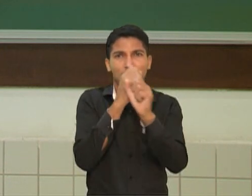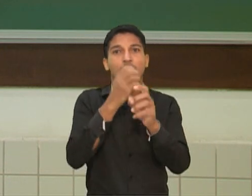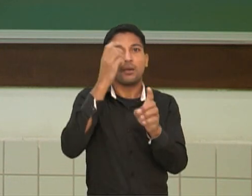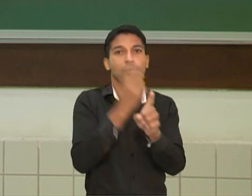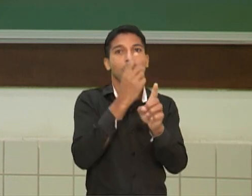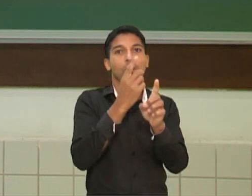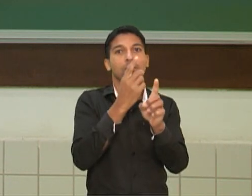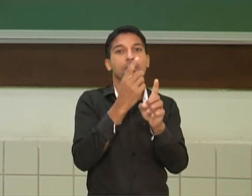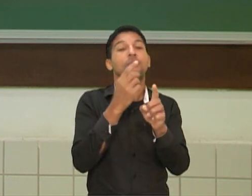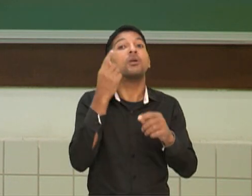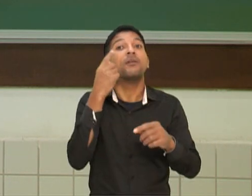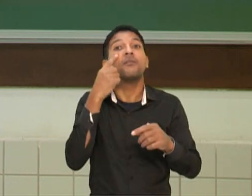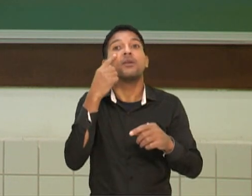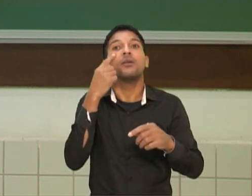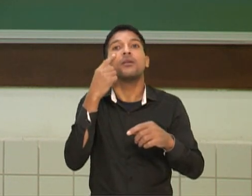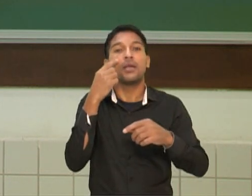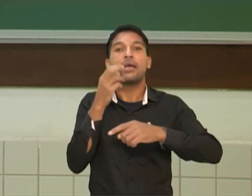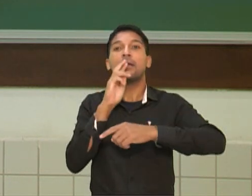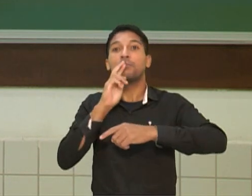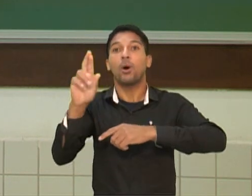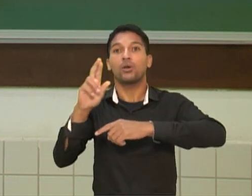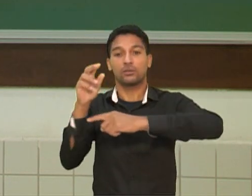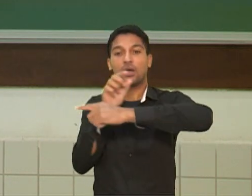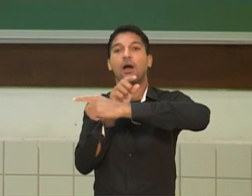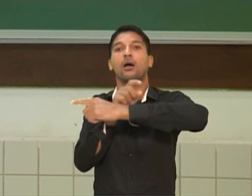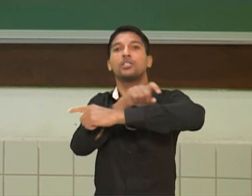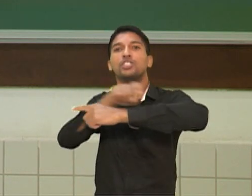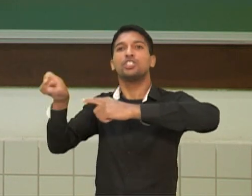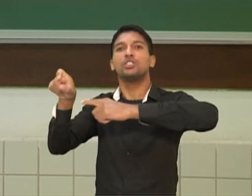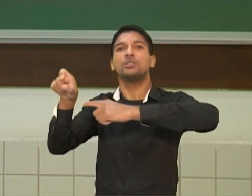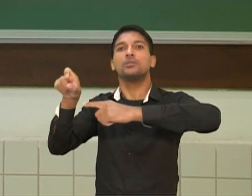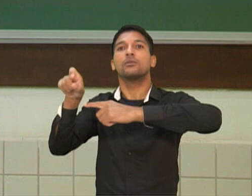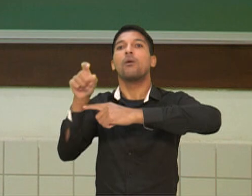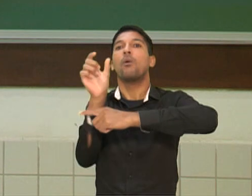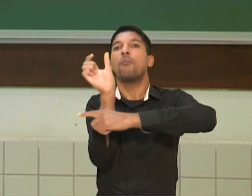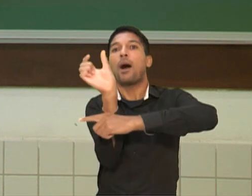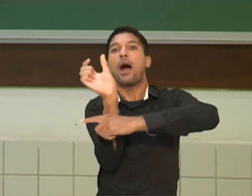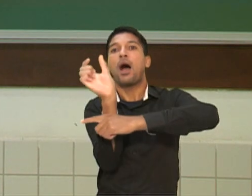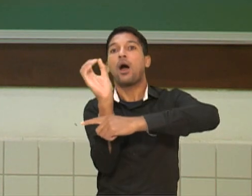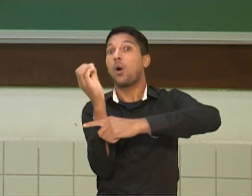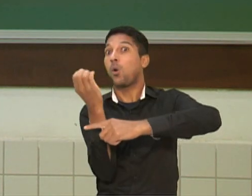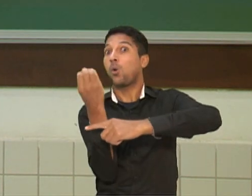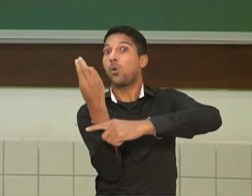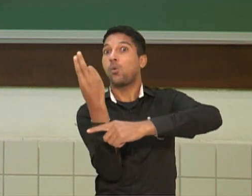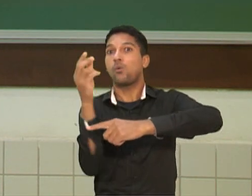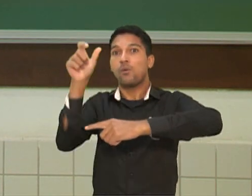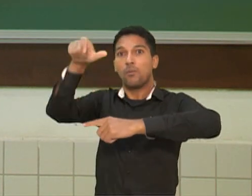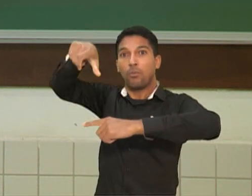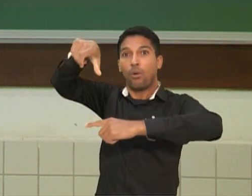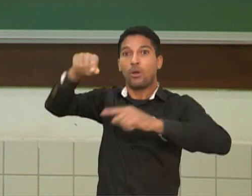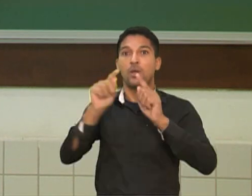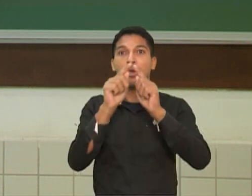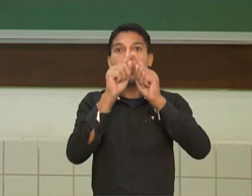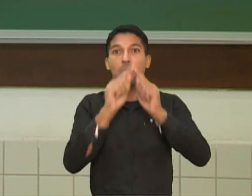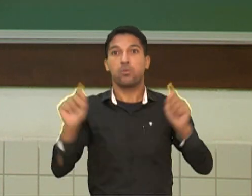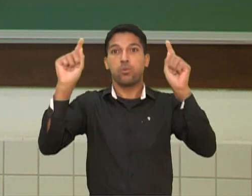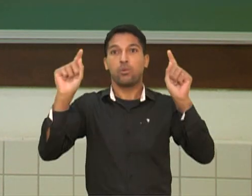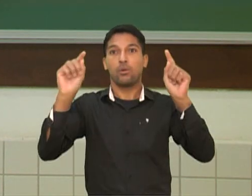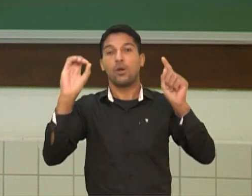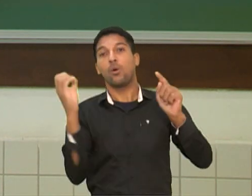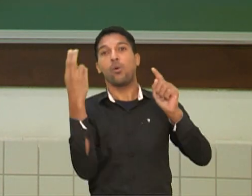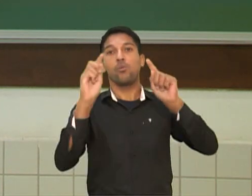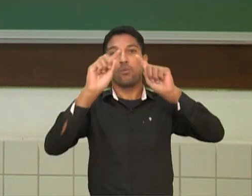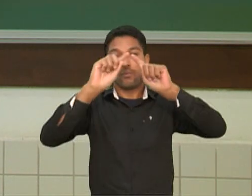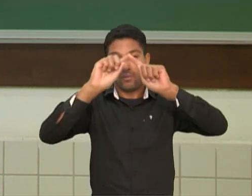essa concavidade, a concavidade da parábola. No seu caderno, faça tranquilo que a gente tem tempo, a gente tem uma